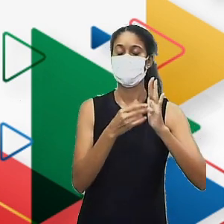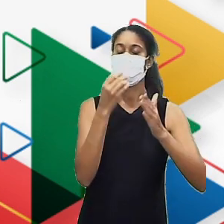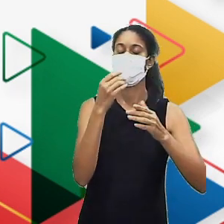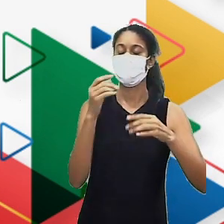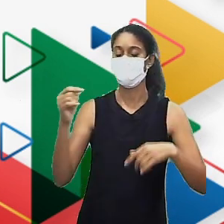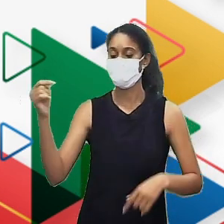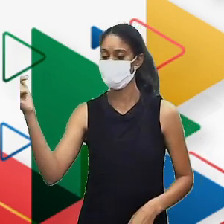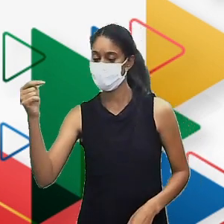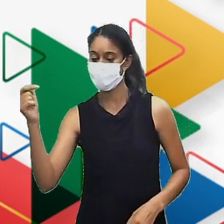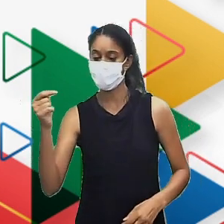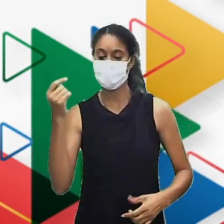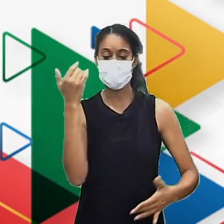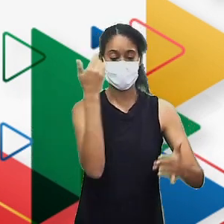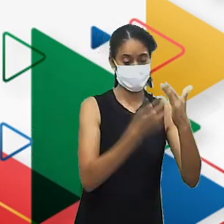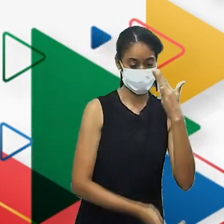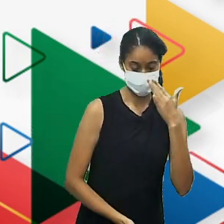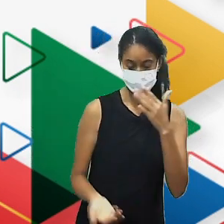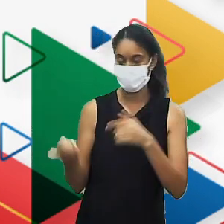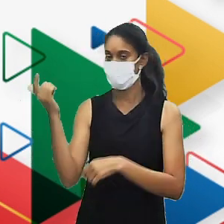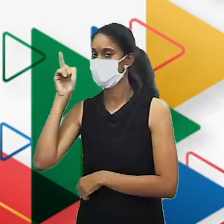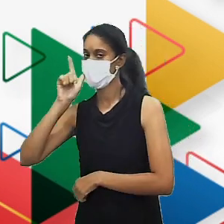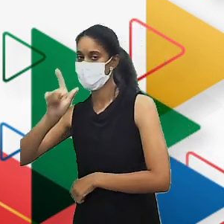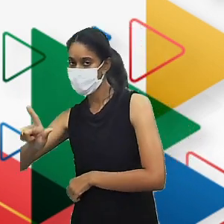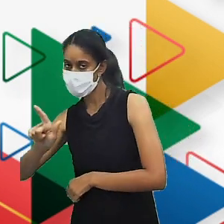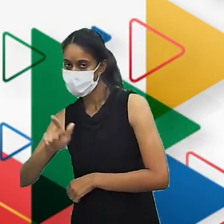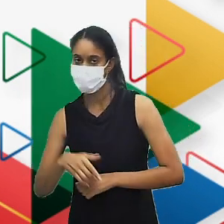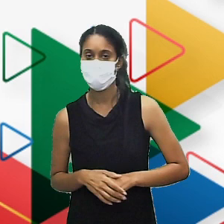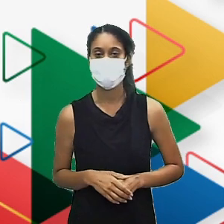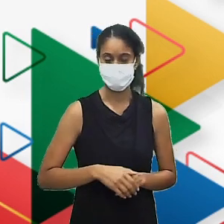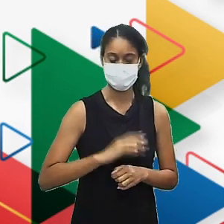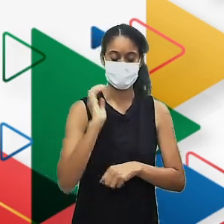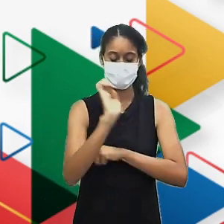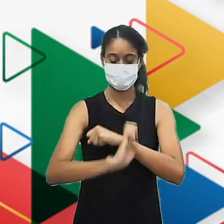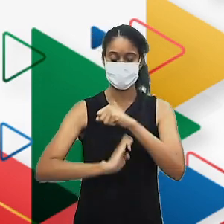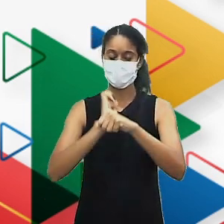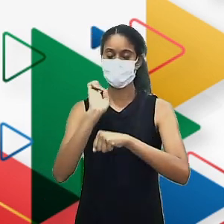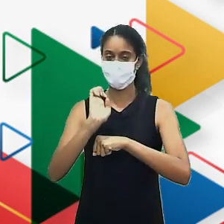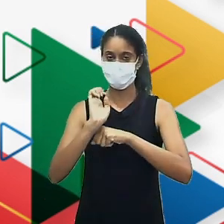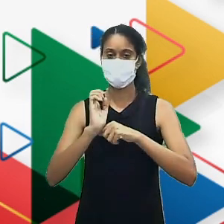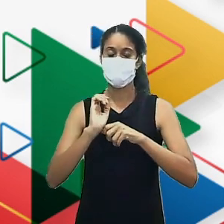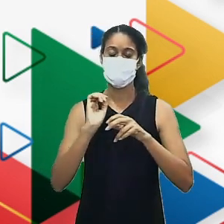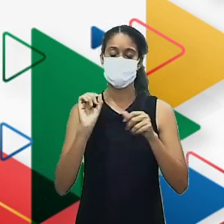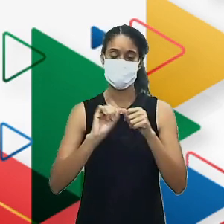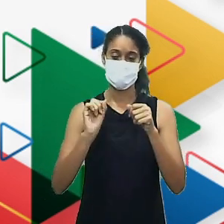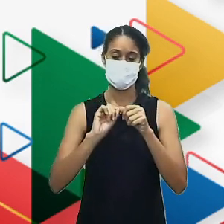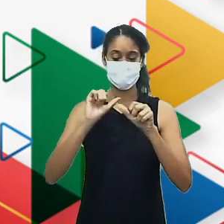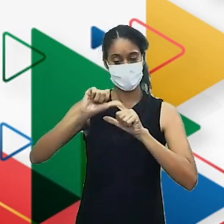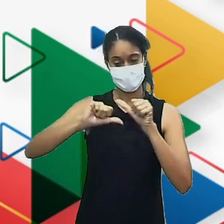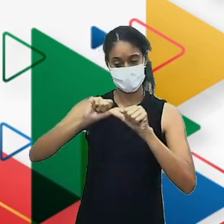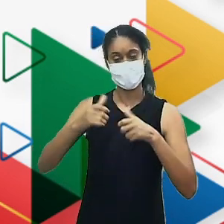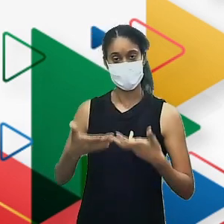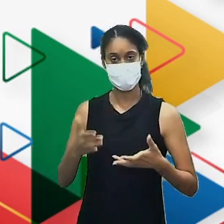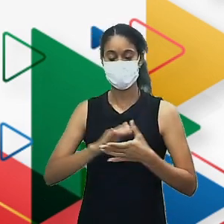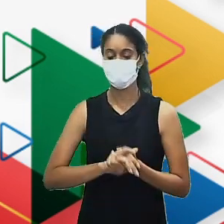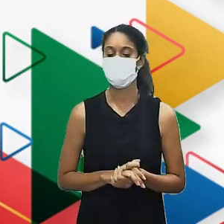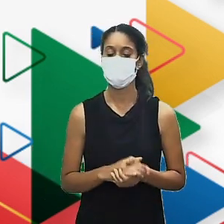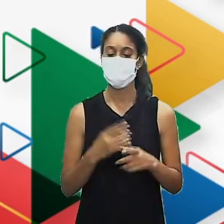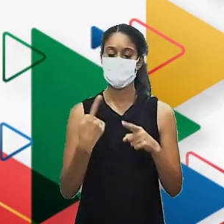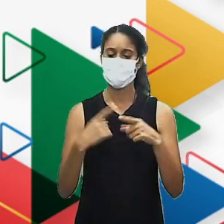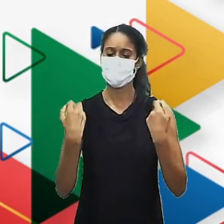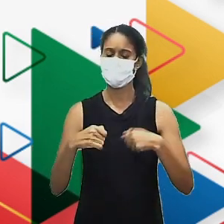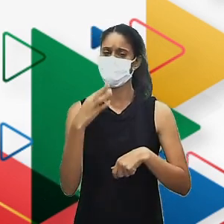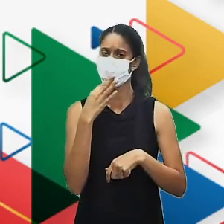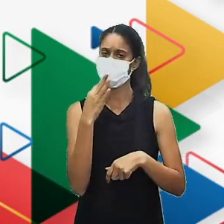negativa, perca e ganho, respectivamente, de elétrons na transformação. Por que eu preciso conhecer